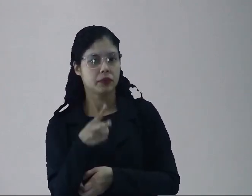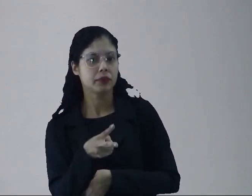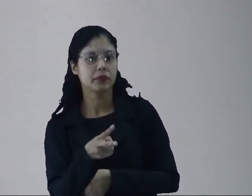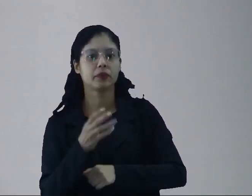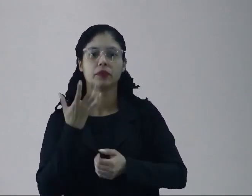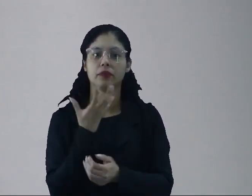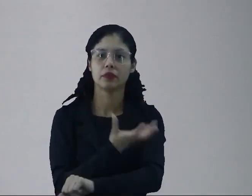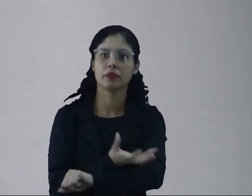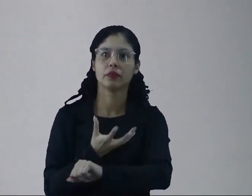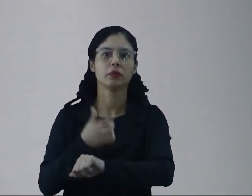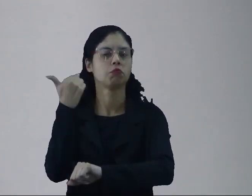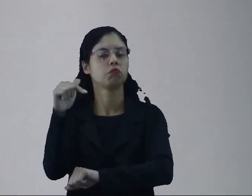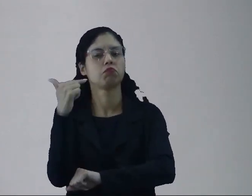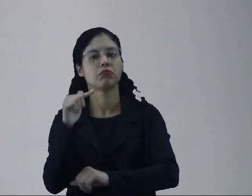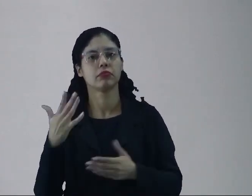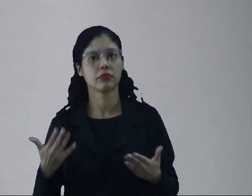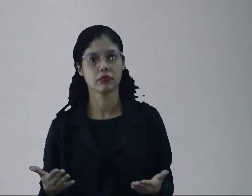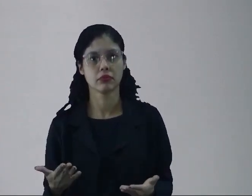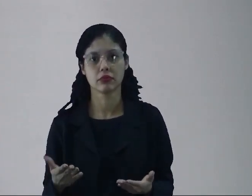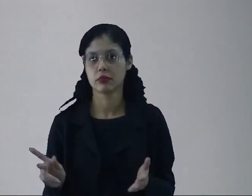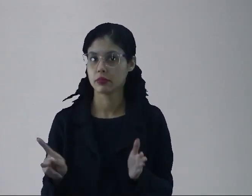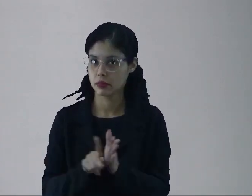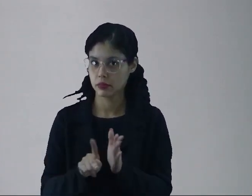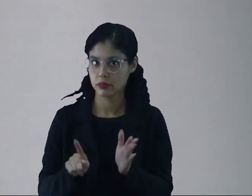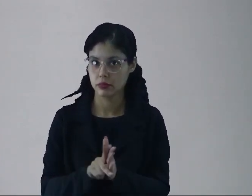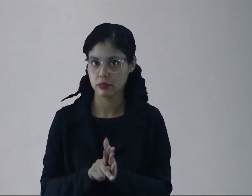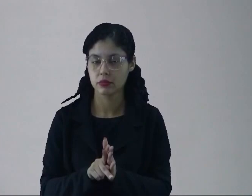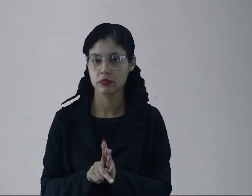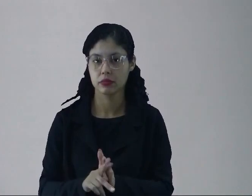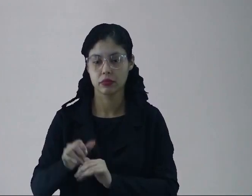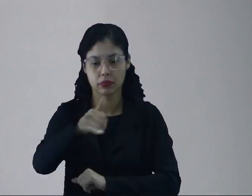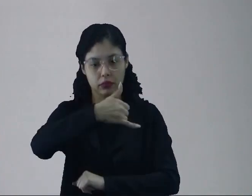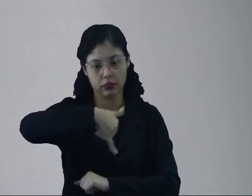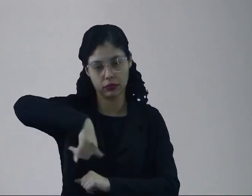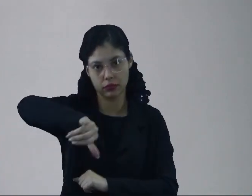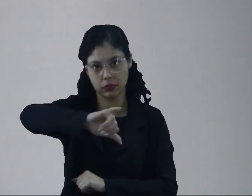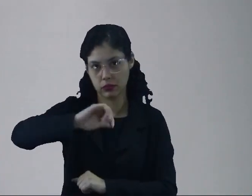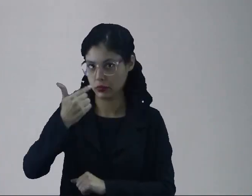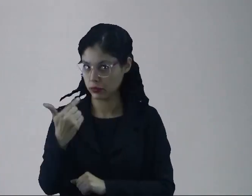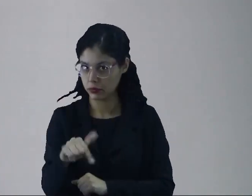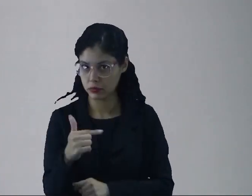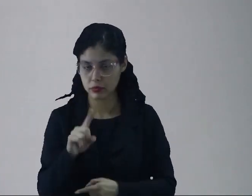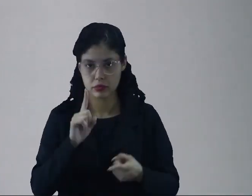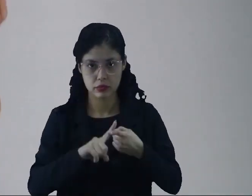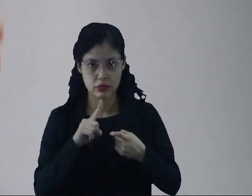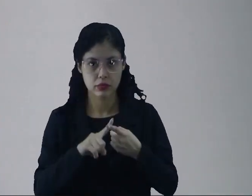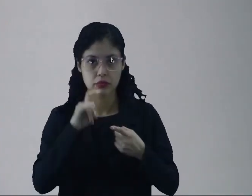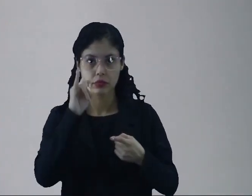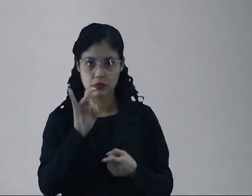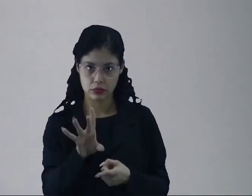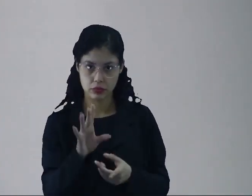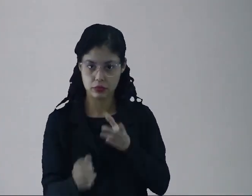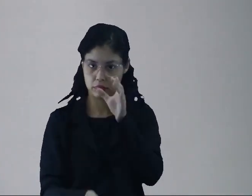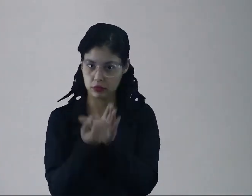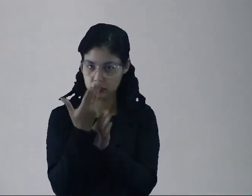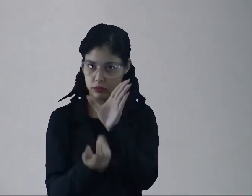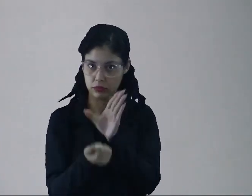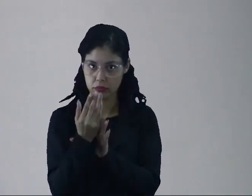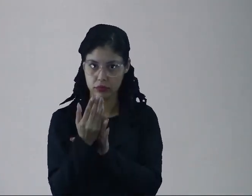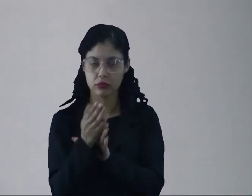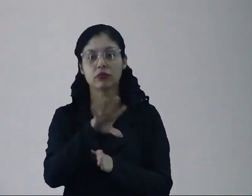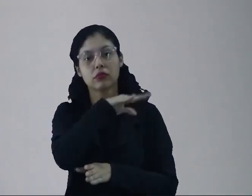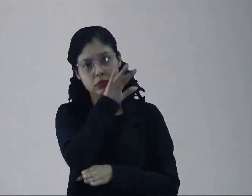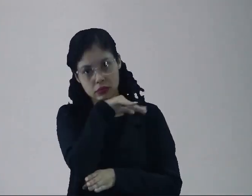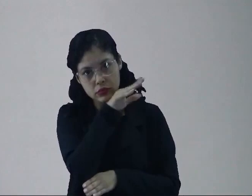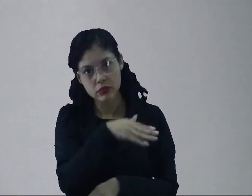óleo vegetal sem colesterol. É lógico, se é um óleo vegetal, ele não vai ter colesterol, porque só quem produz colesterol são